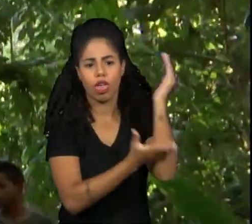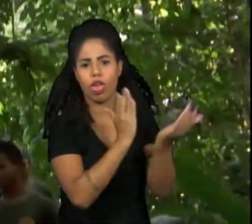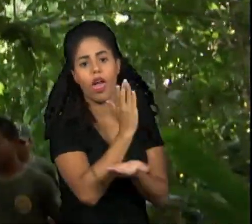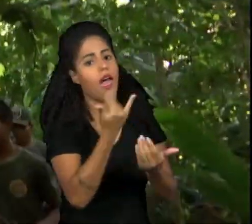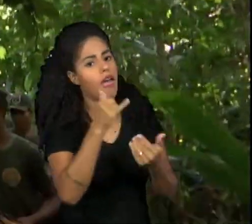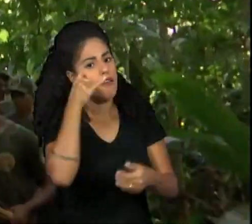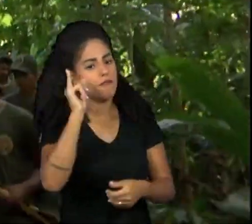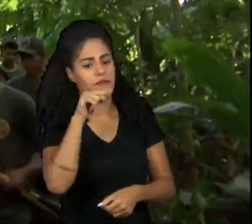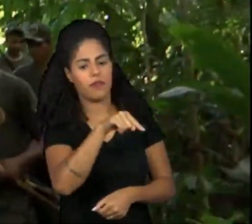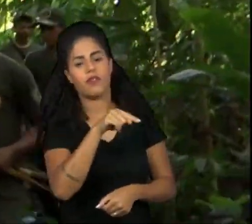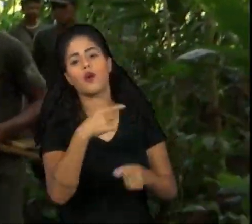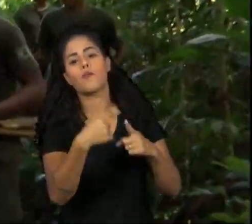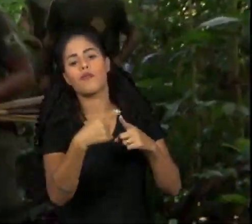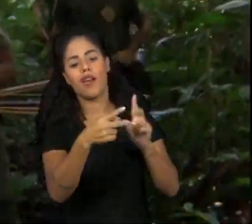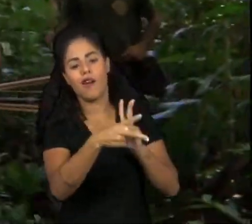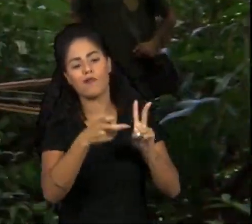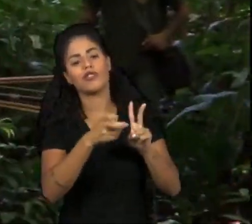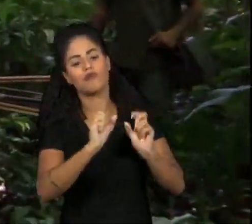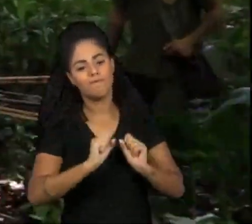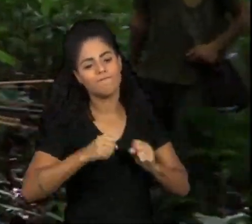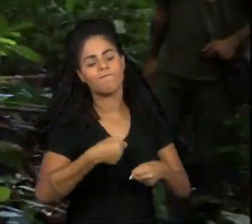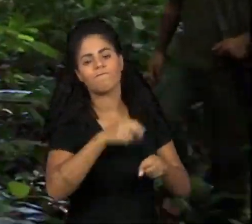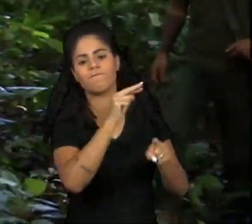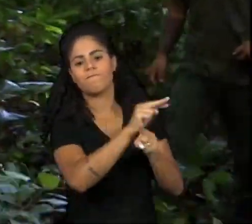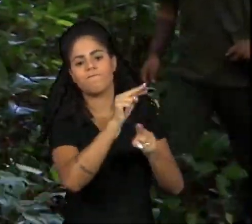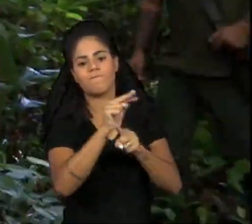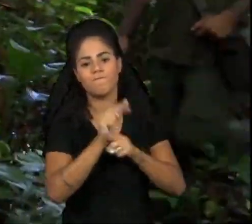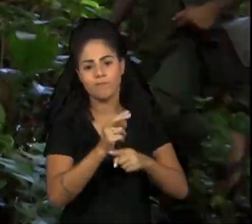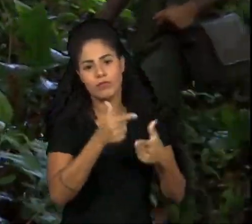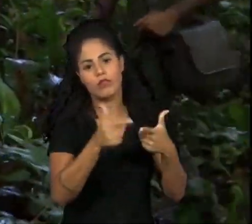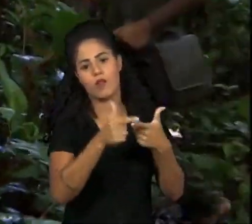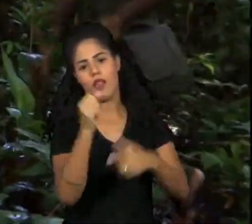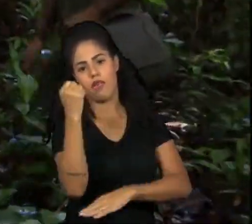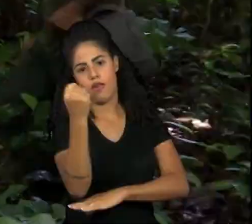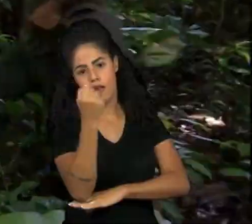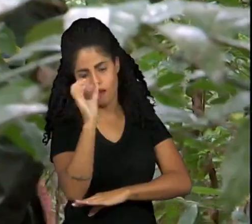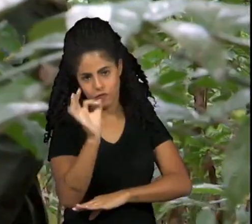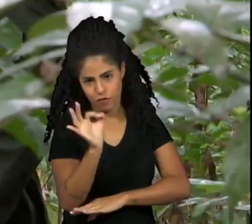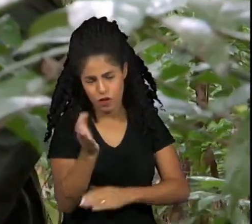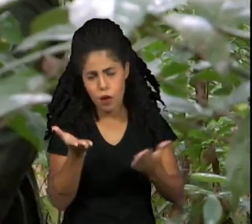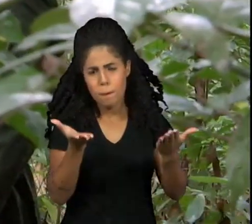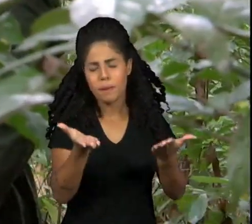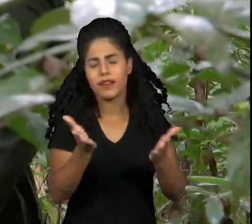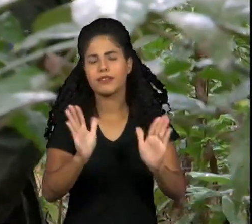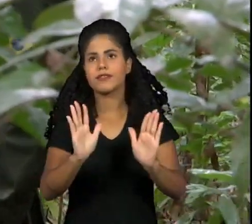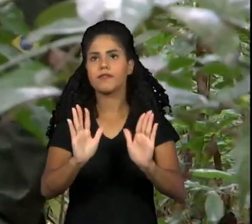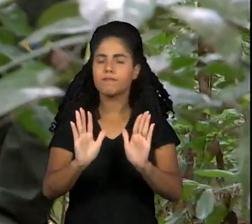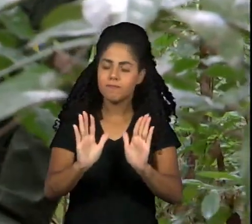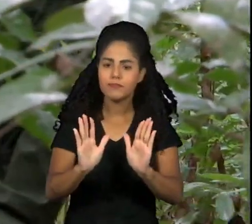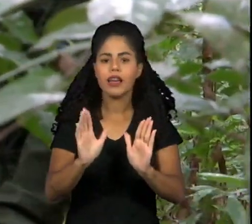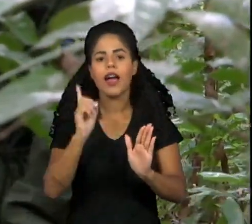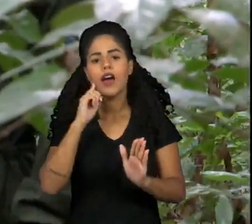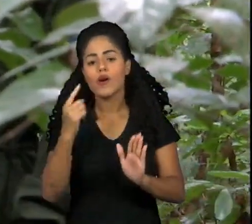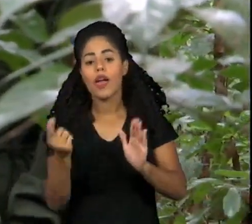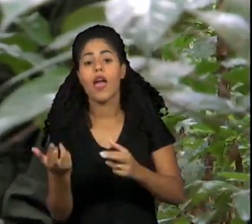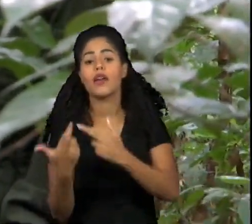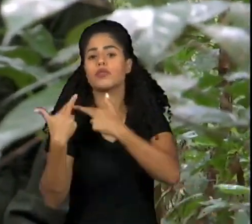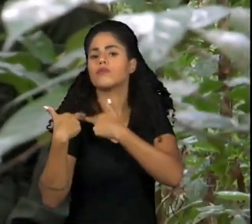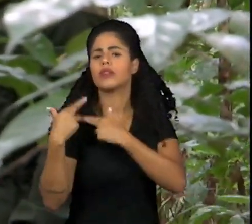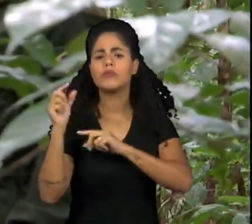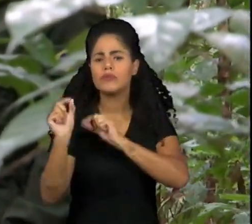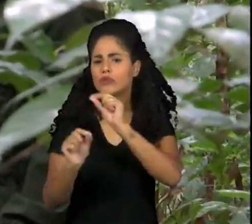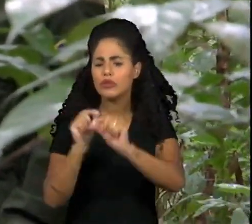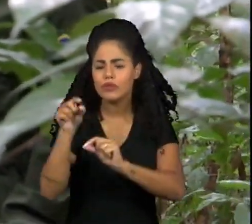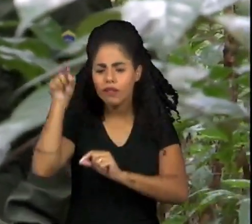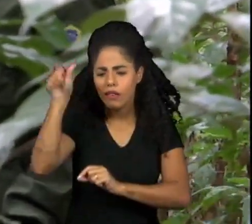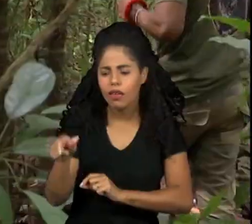índios ajudam a defender é uma situação muito grave. Mas esse papel